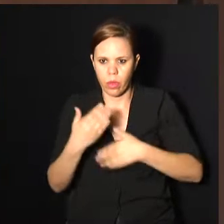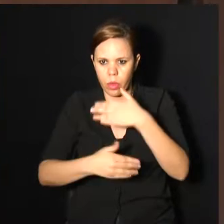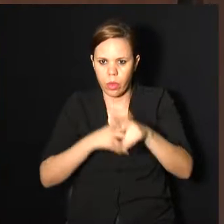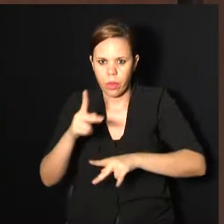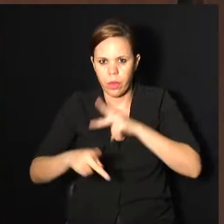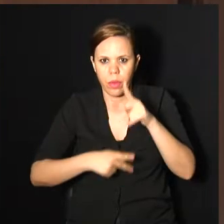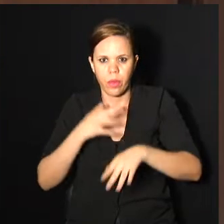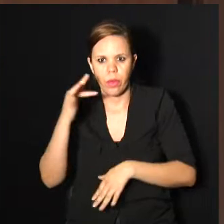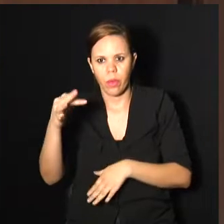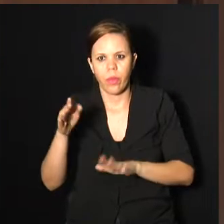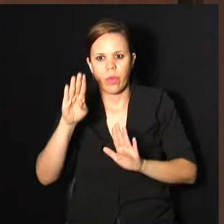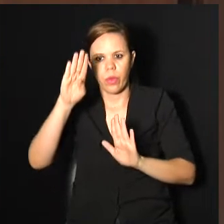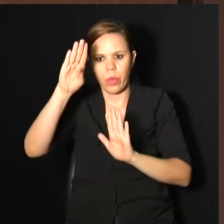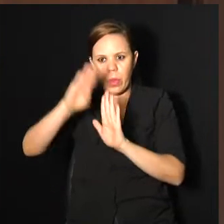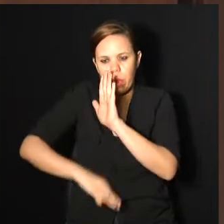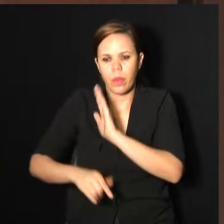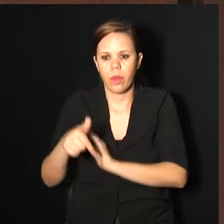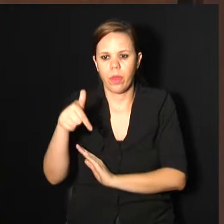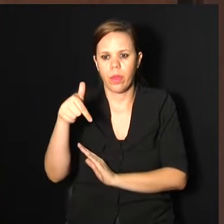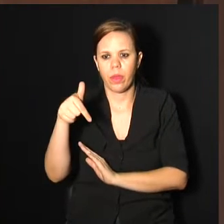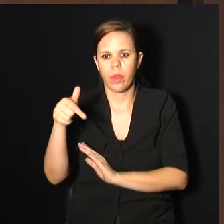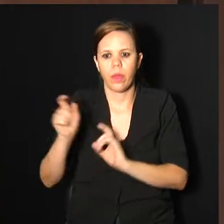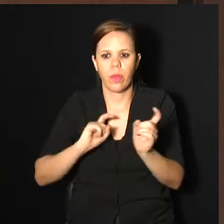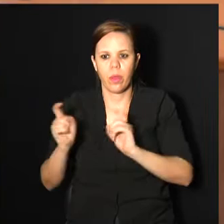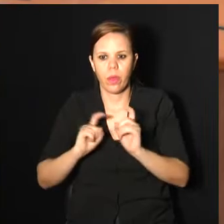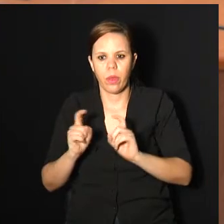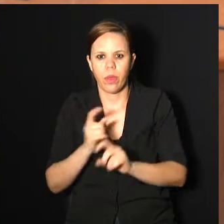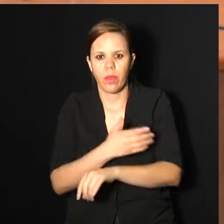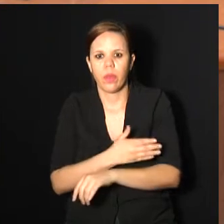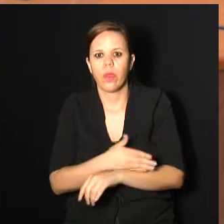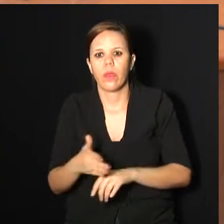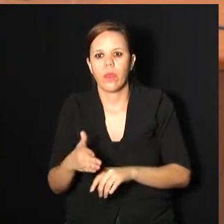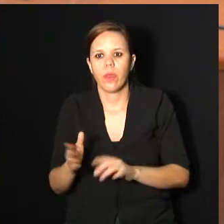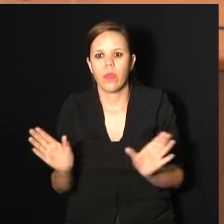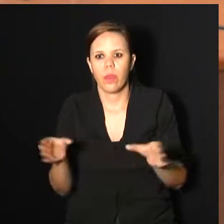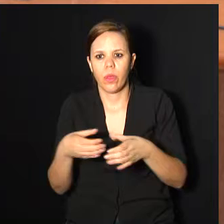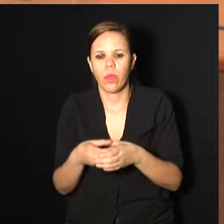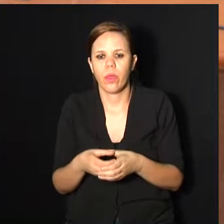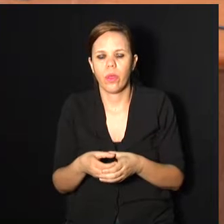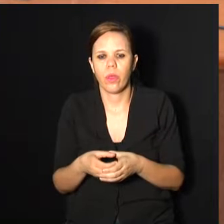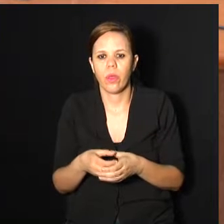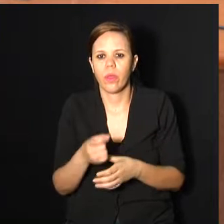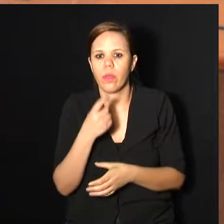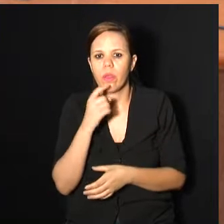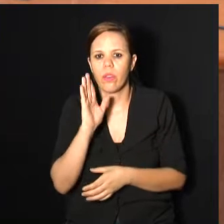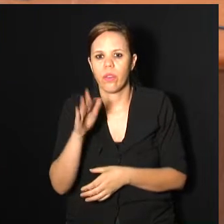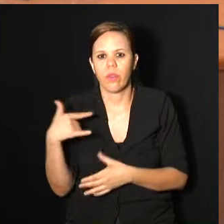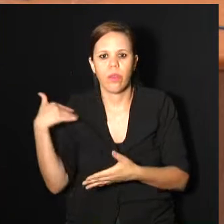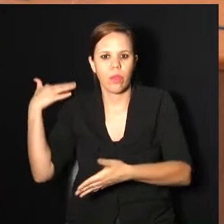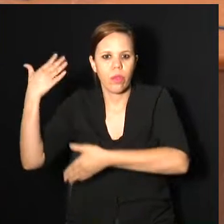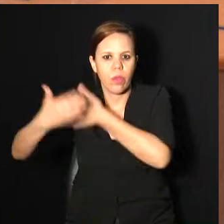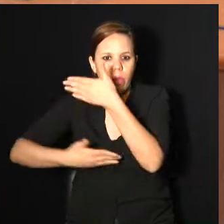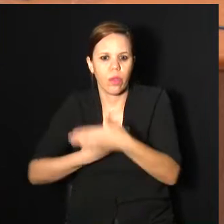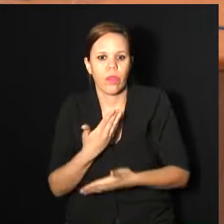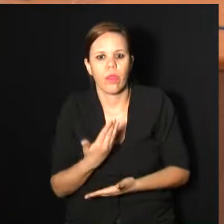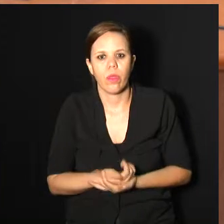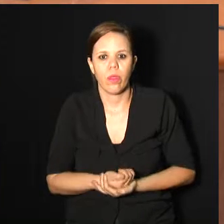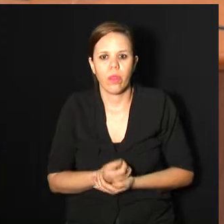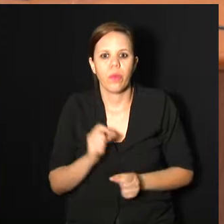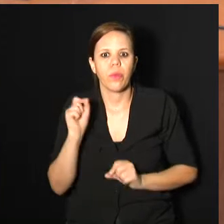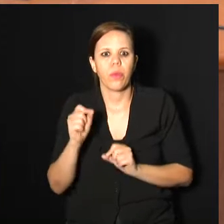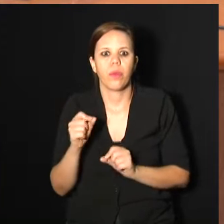gerações, foi a pauta da 7ª reunião ordinária do grupo. Campinas entregou talvez na história dela inteirinha de vida, quem